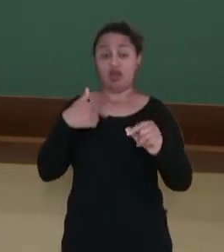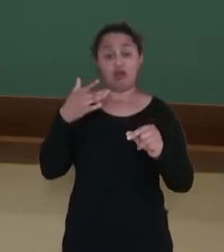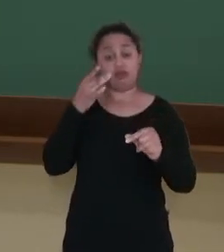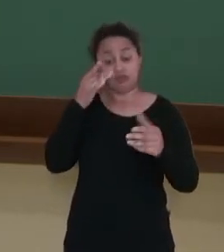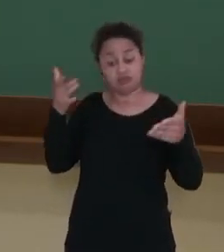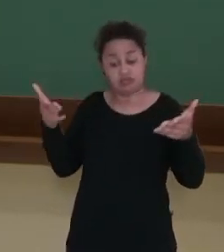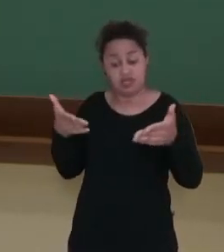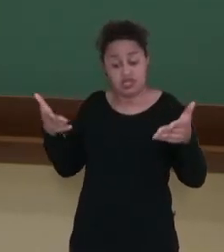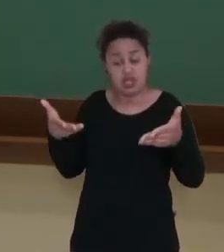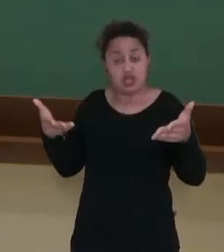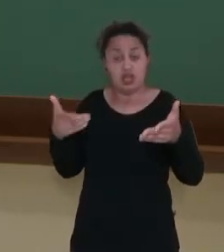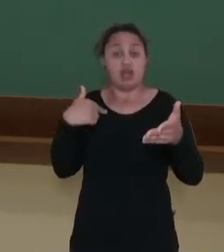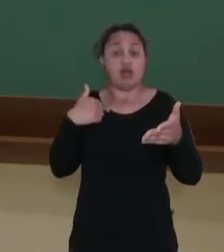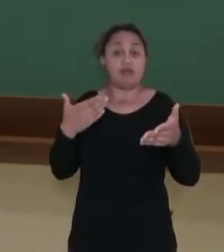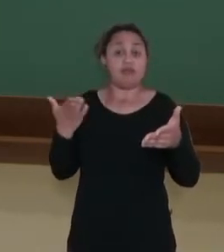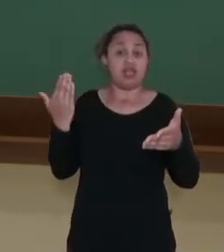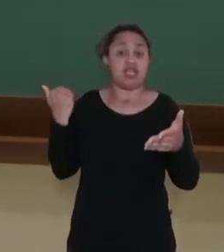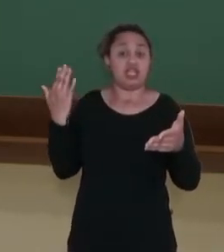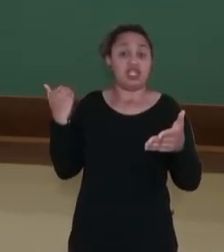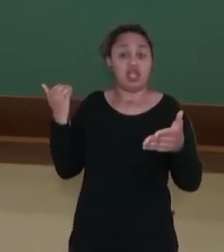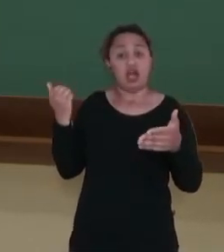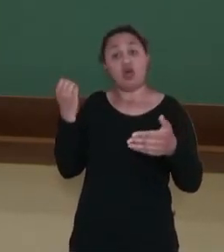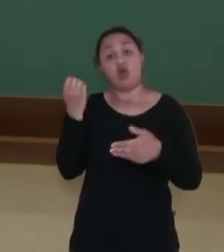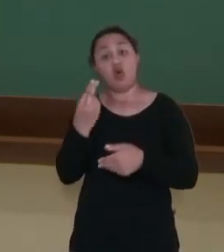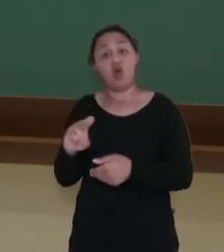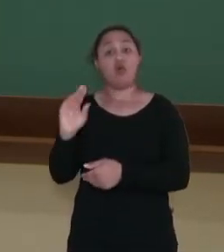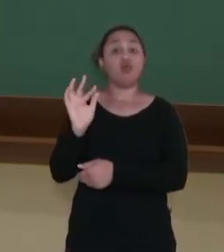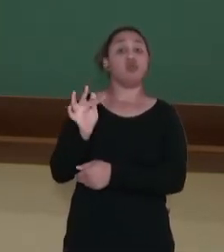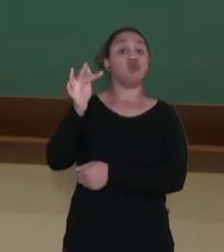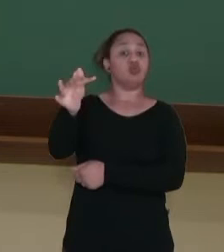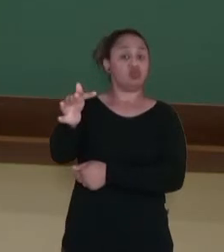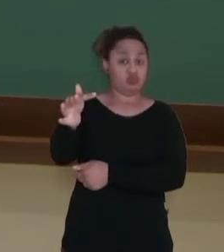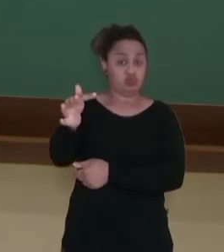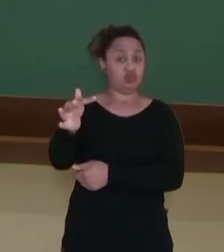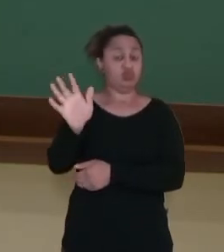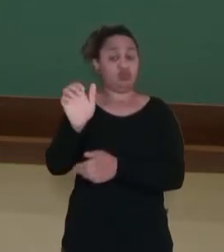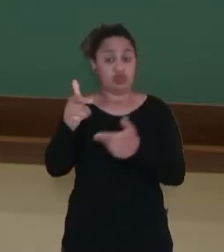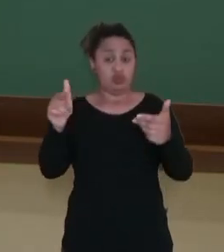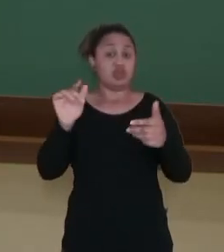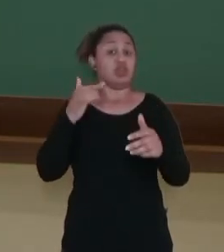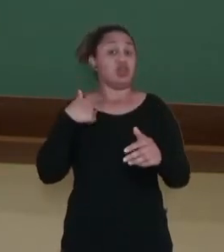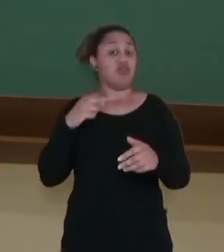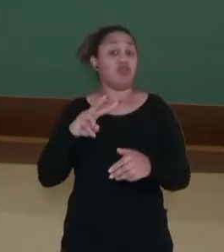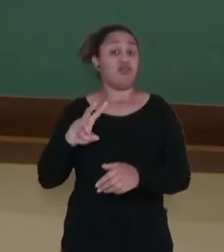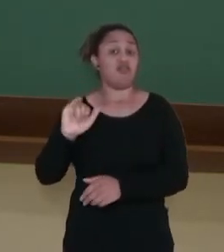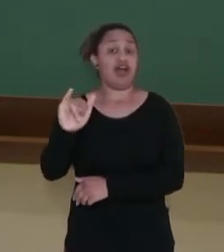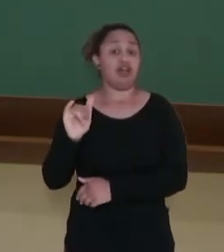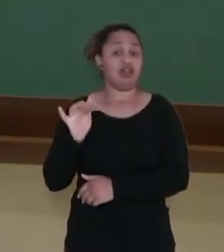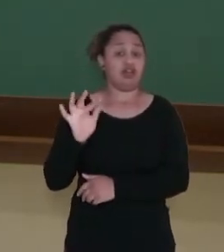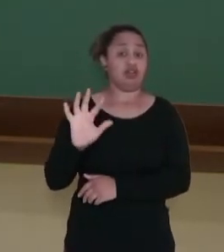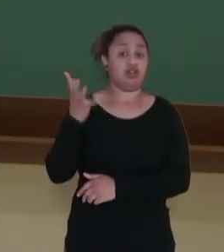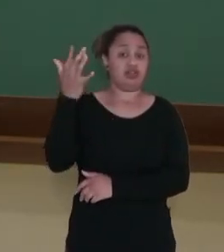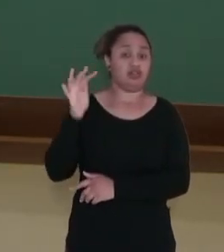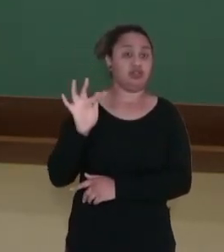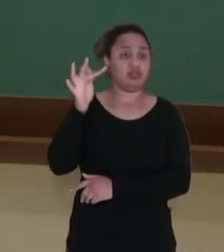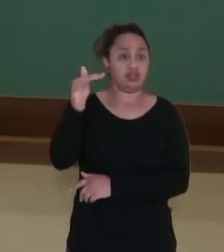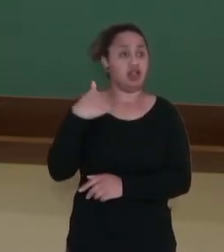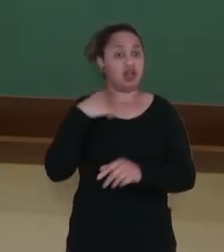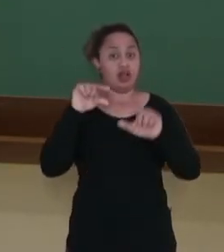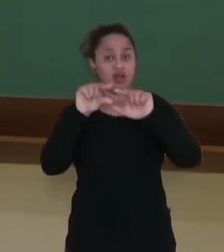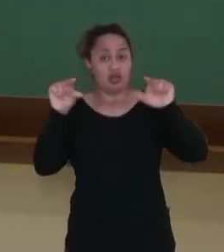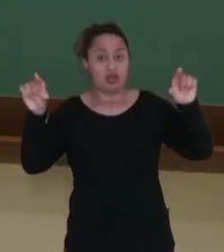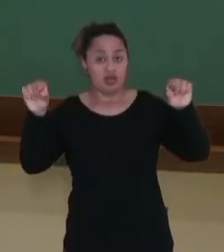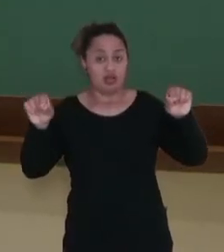presente agora, pretérito passado ou futuro, algo que irá acontecer. Leia esta frase e observe bem qual